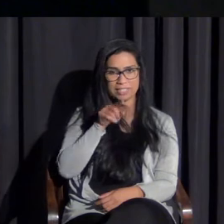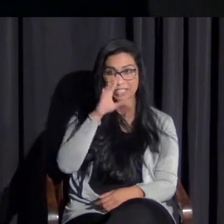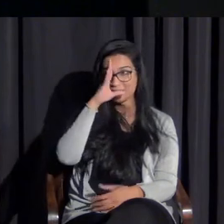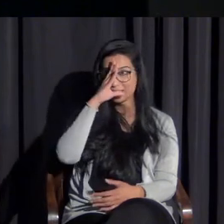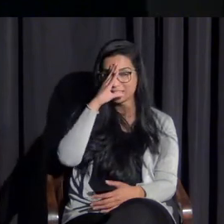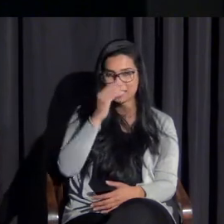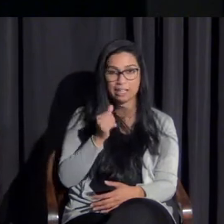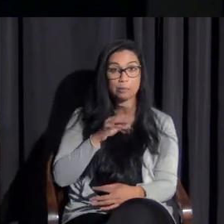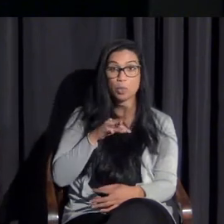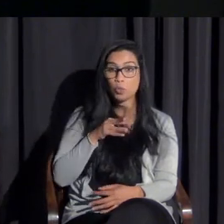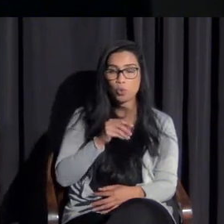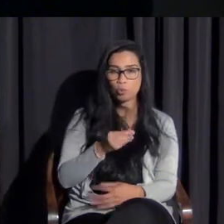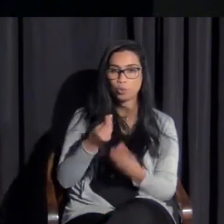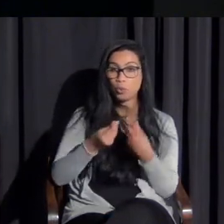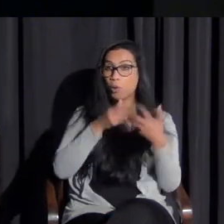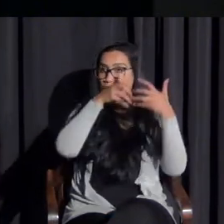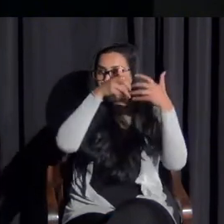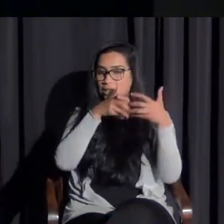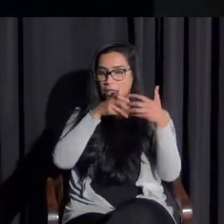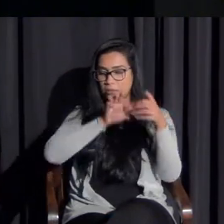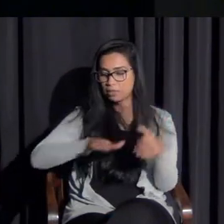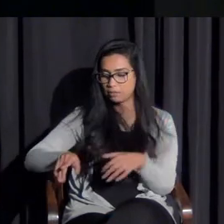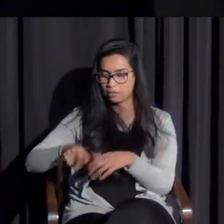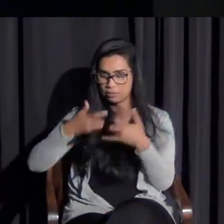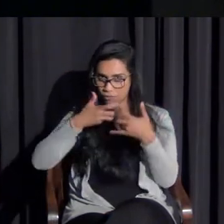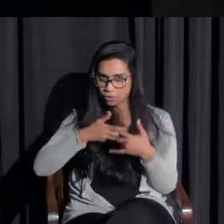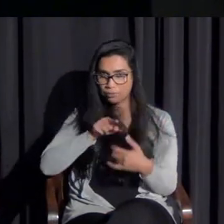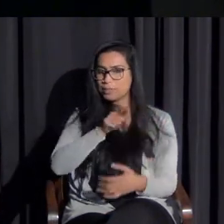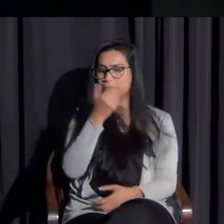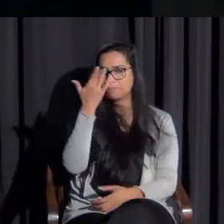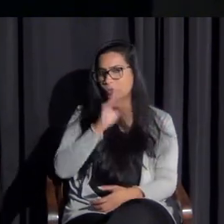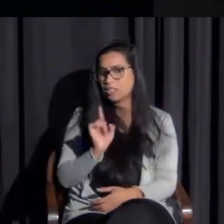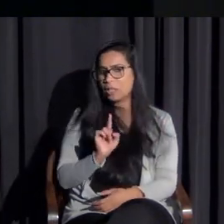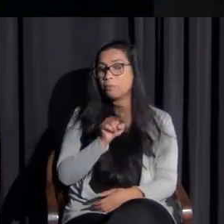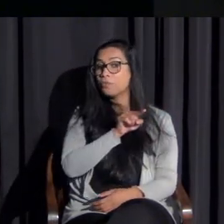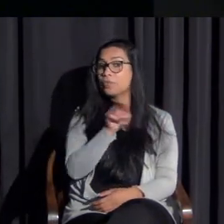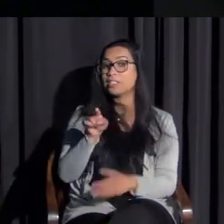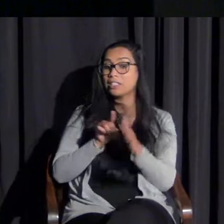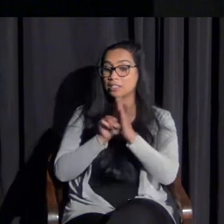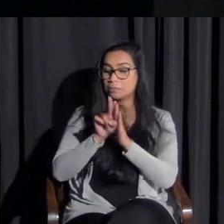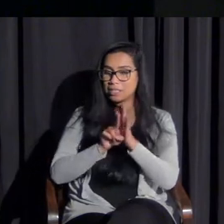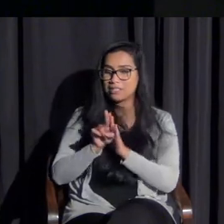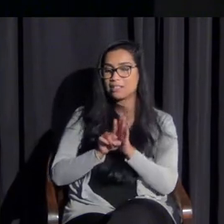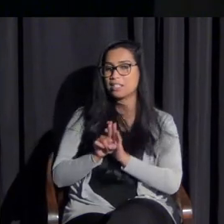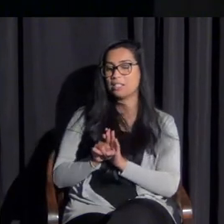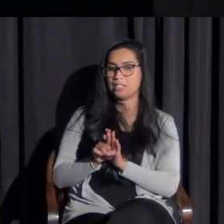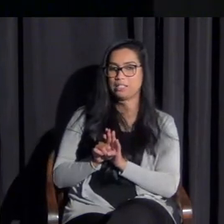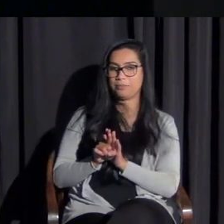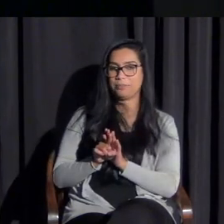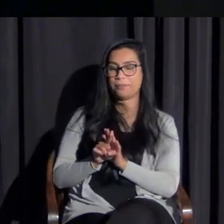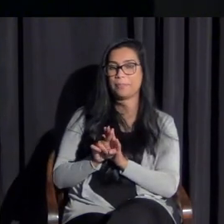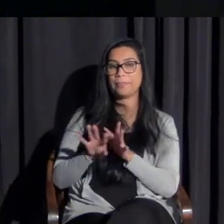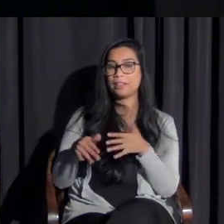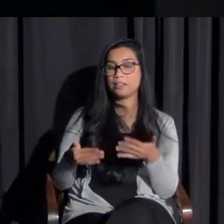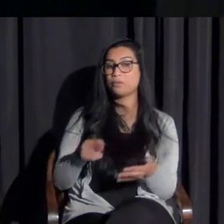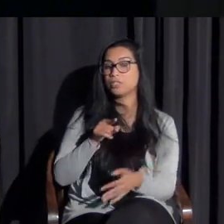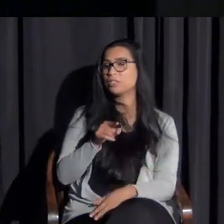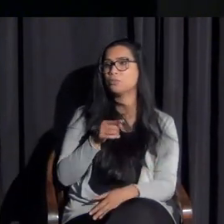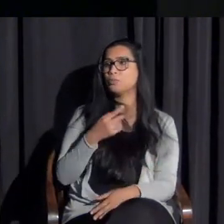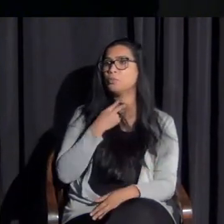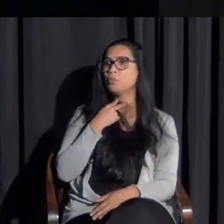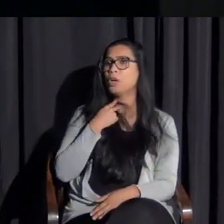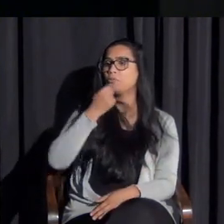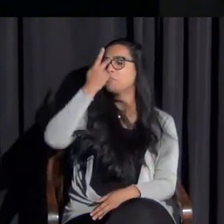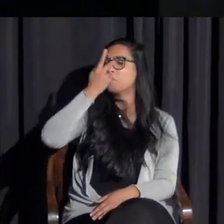senão não faz sentido, inclusive, fazer pesquisa. Se a gente parte do princípio, né, de que as